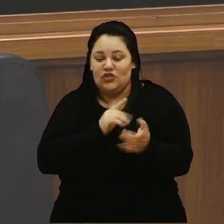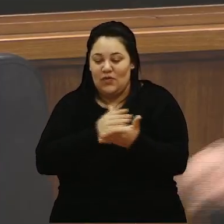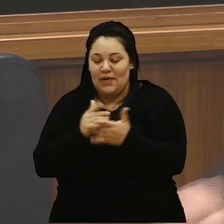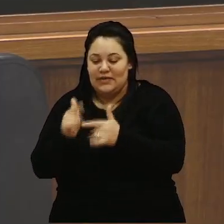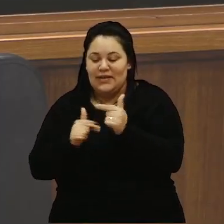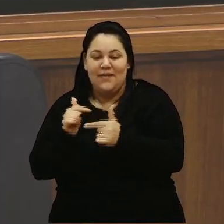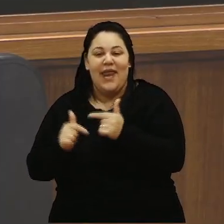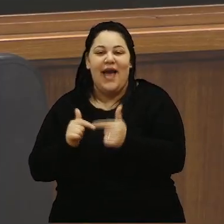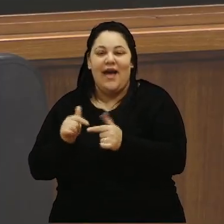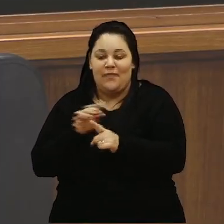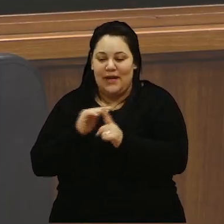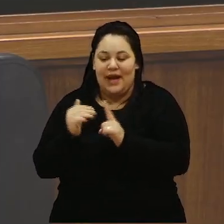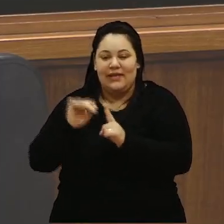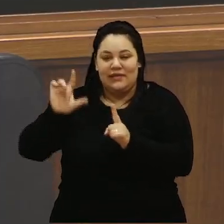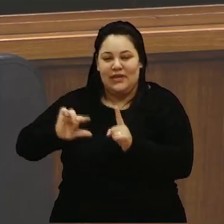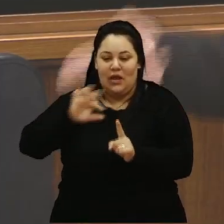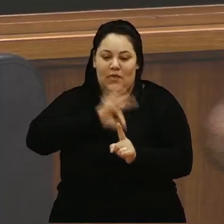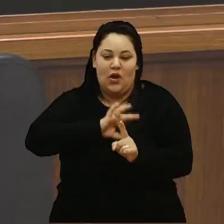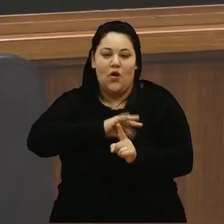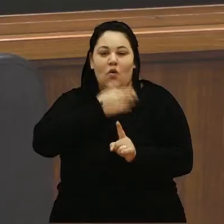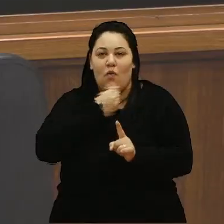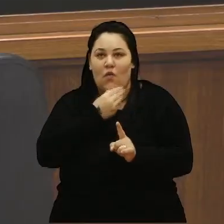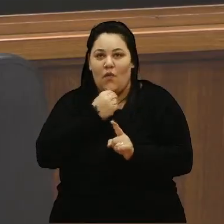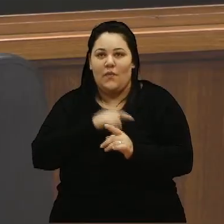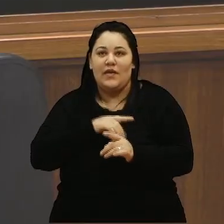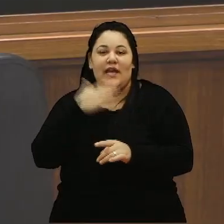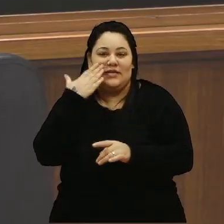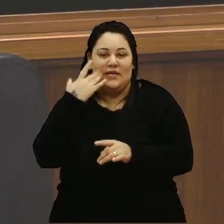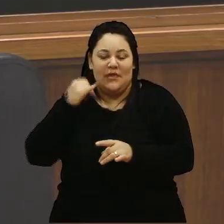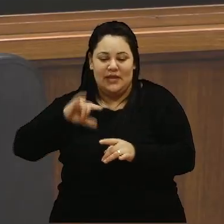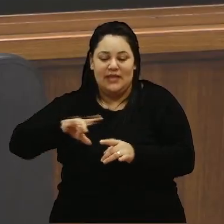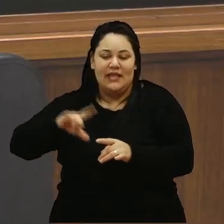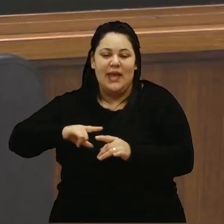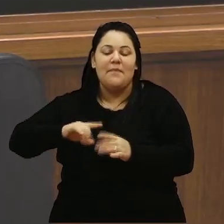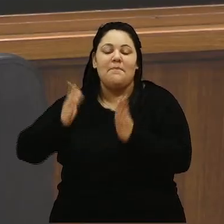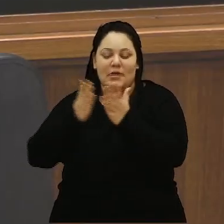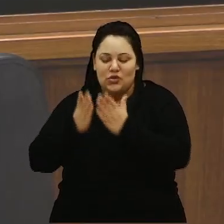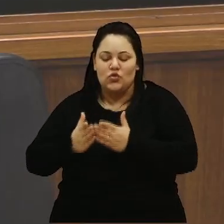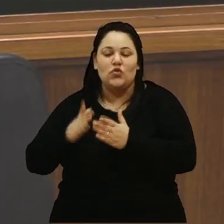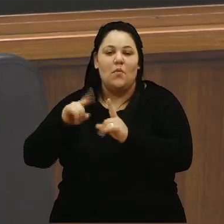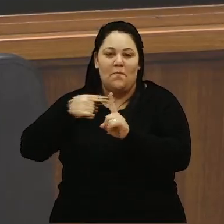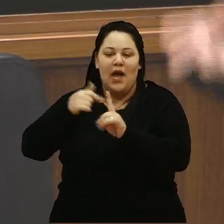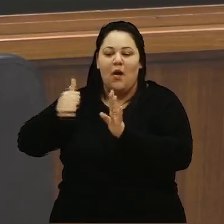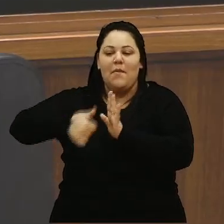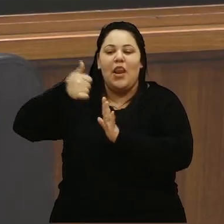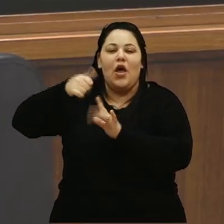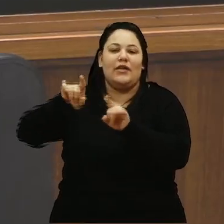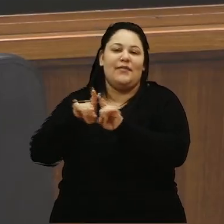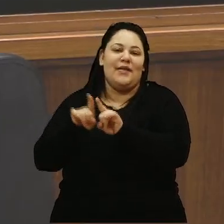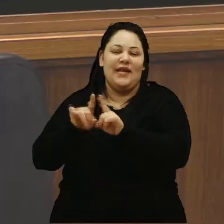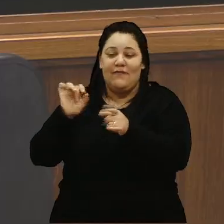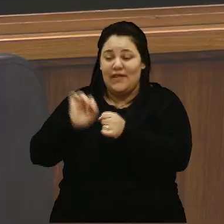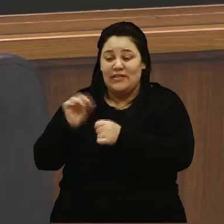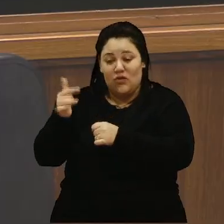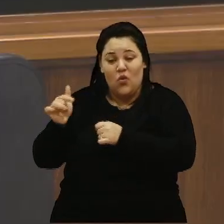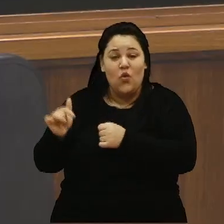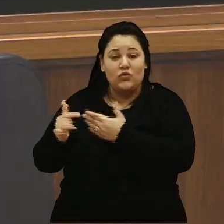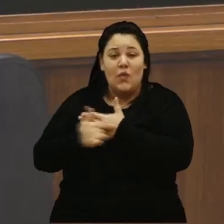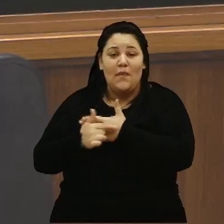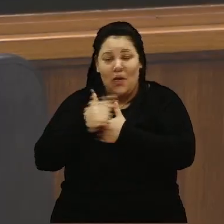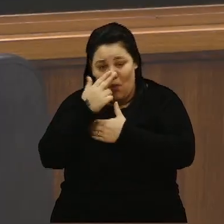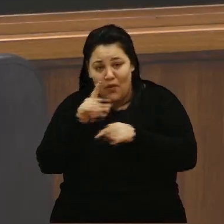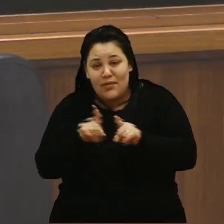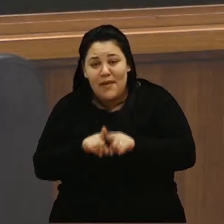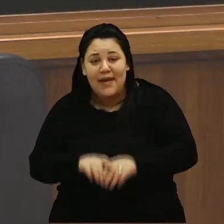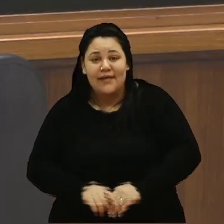e a gente ganha menos do que o homem. Mesmo tendo mais escolaridade, mesmo fazendo a mesma função. Então a gente